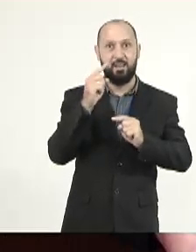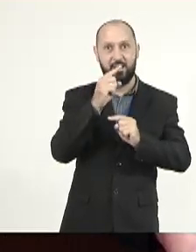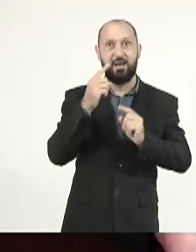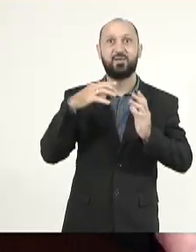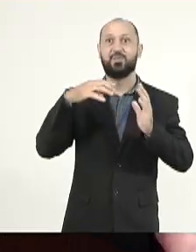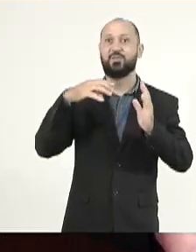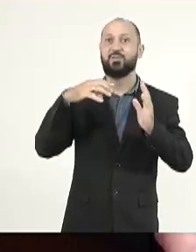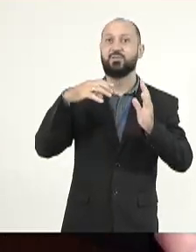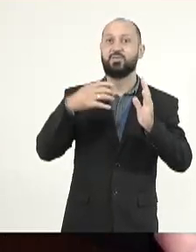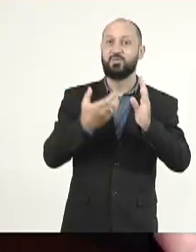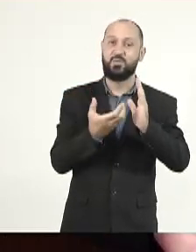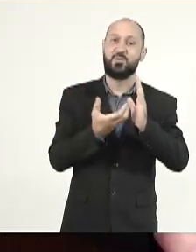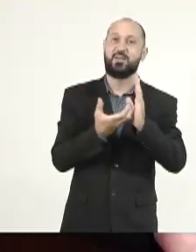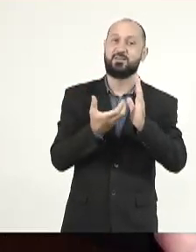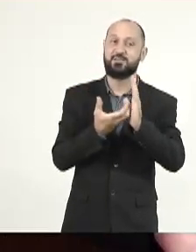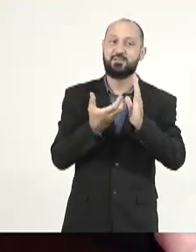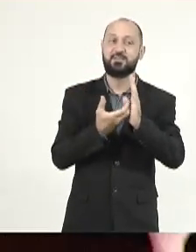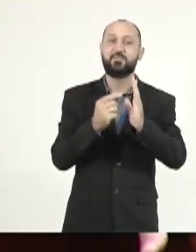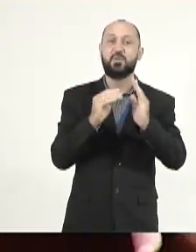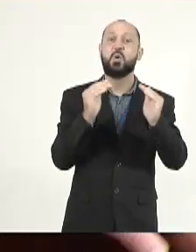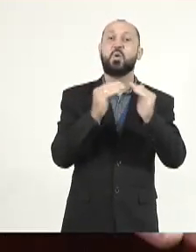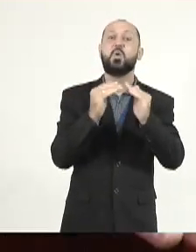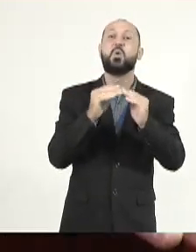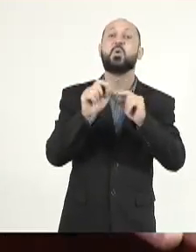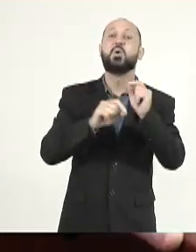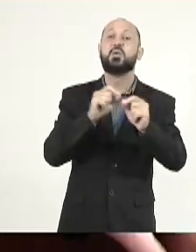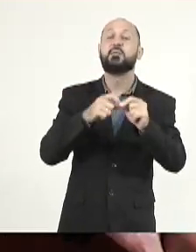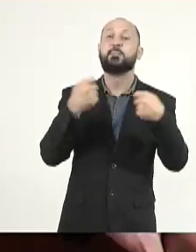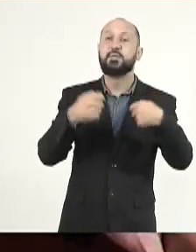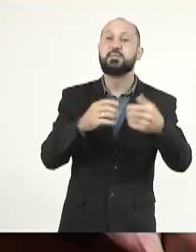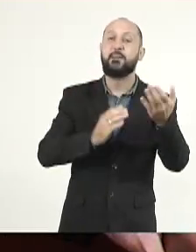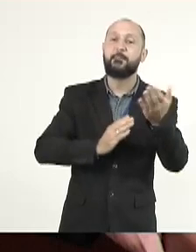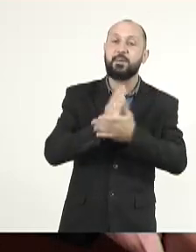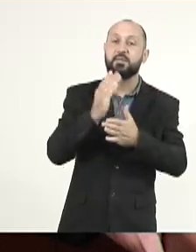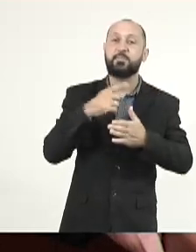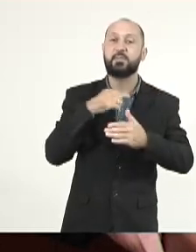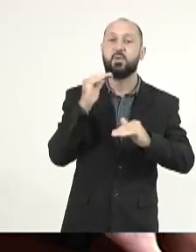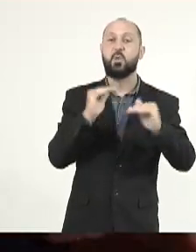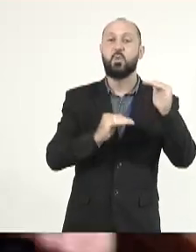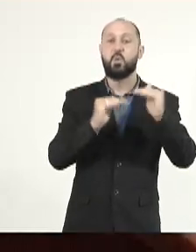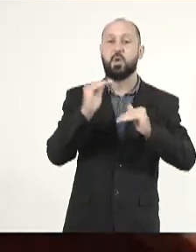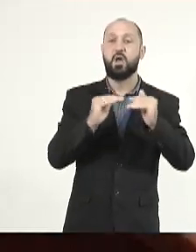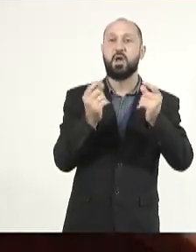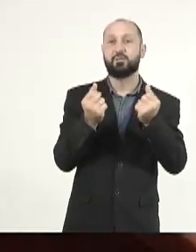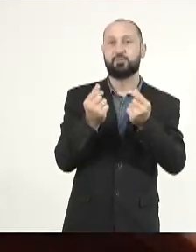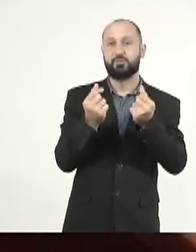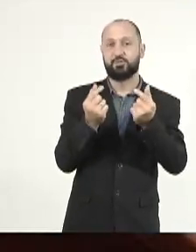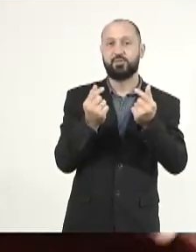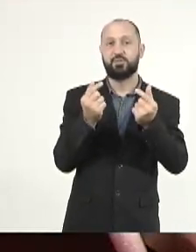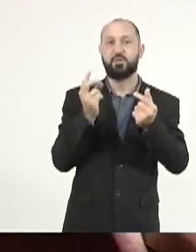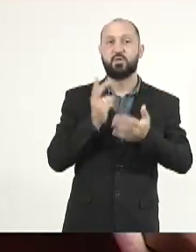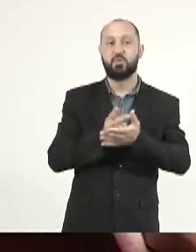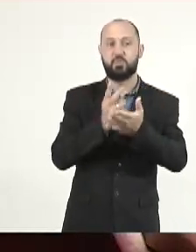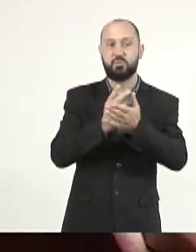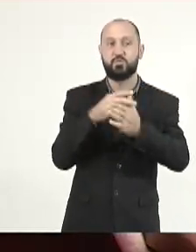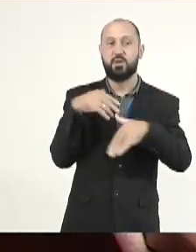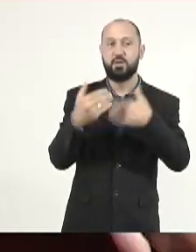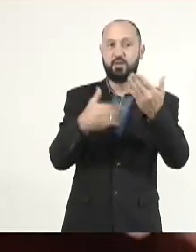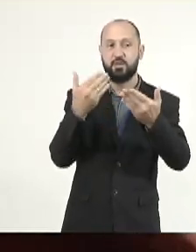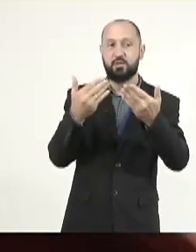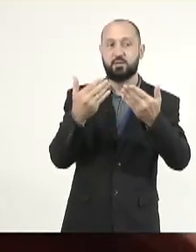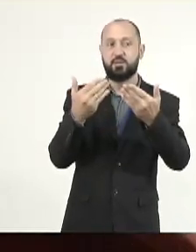Colaborar com as medidas que o governo precisa aprovar para ter um equilíbrio das contas e continuar